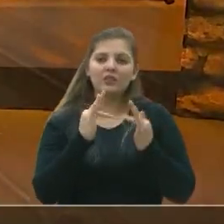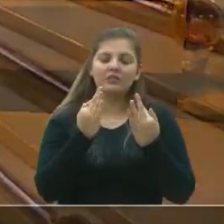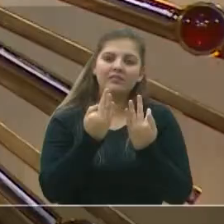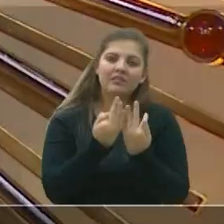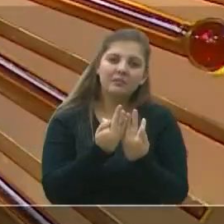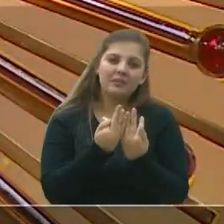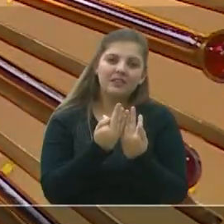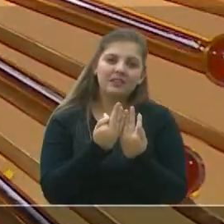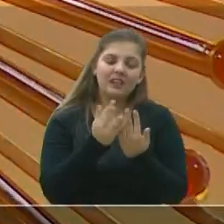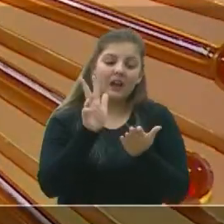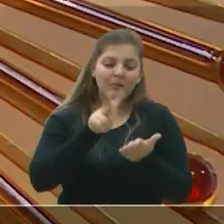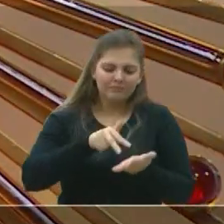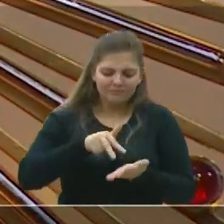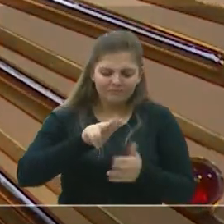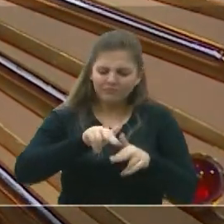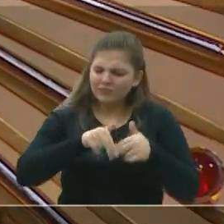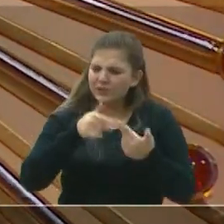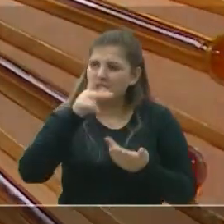erguida por Ele.